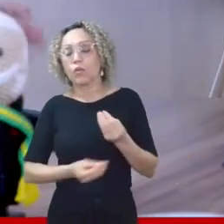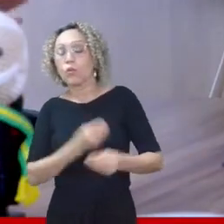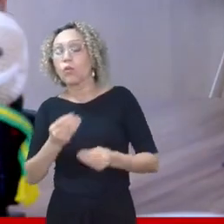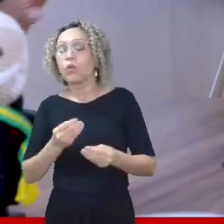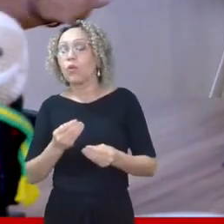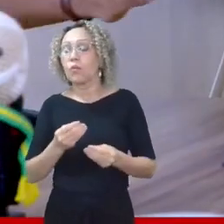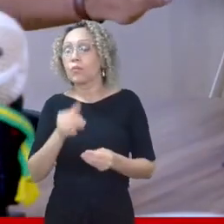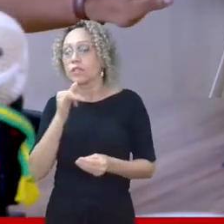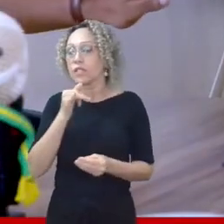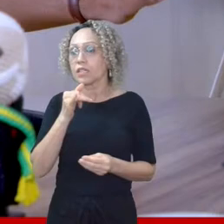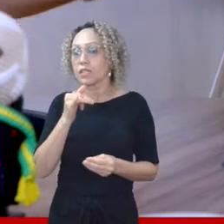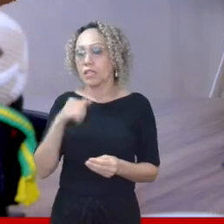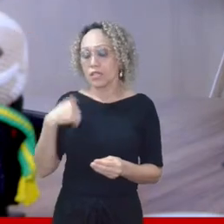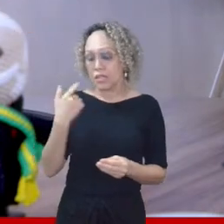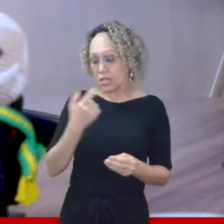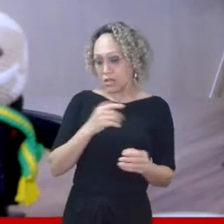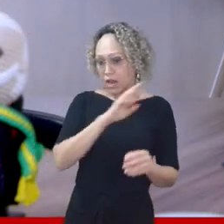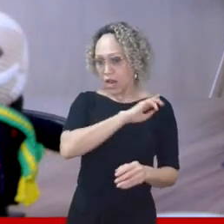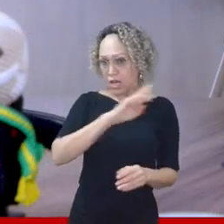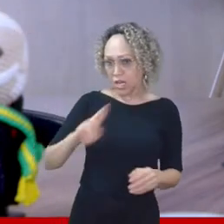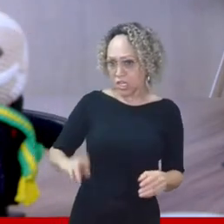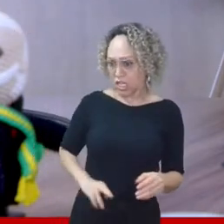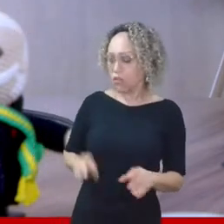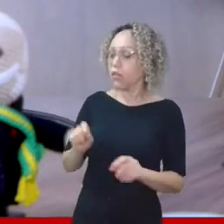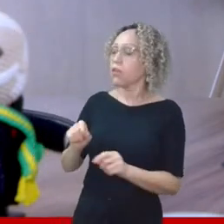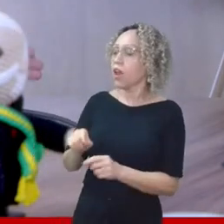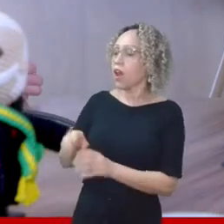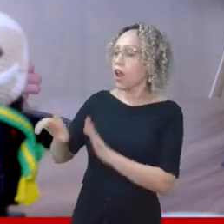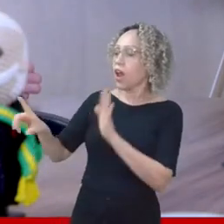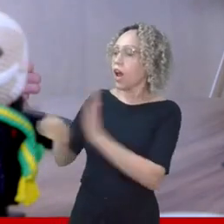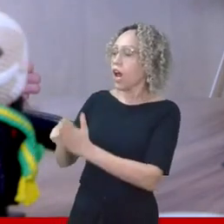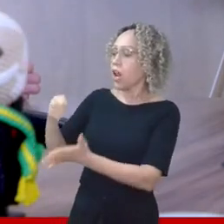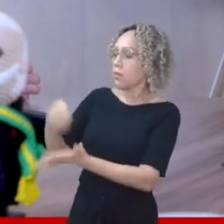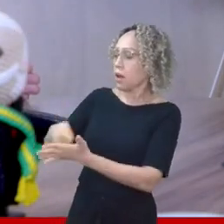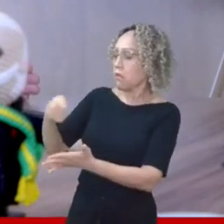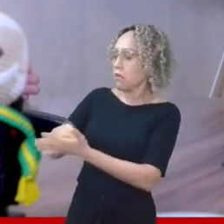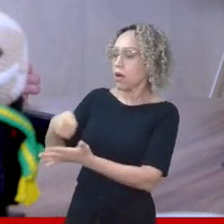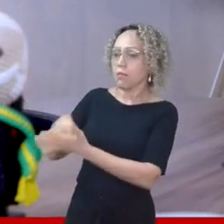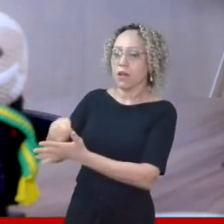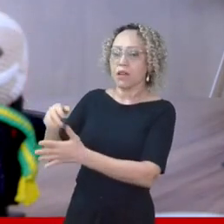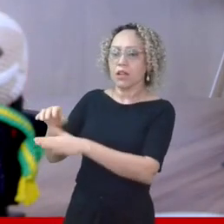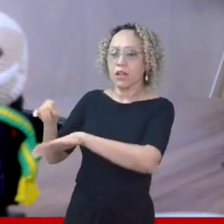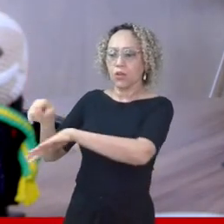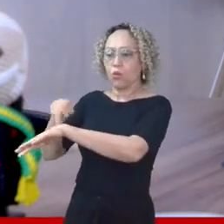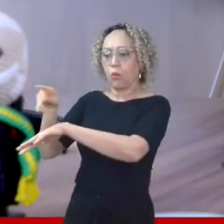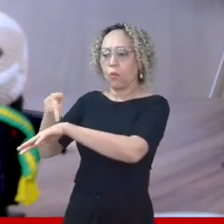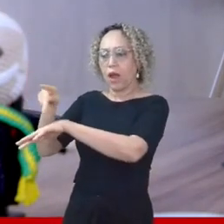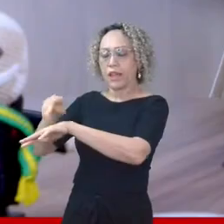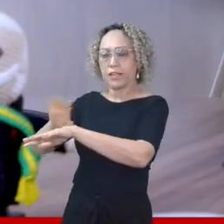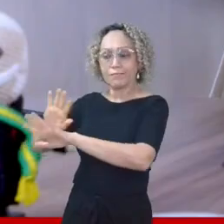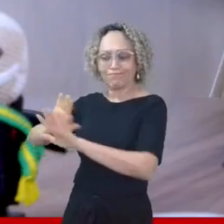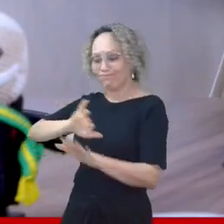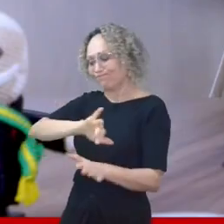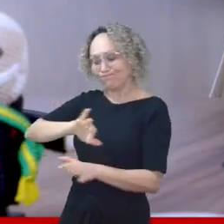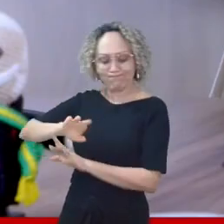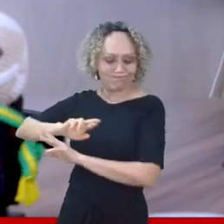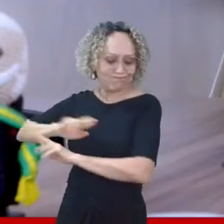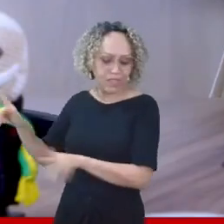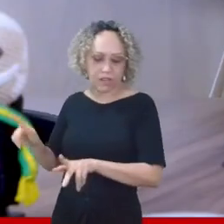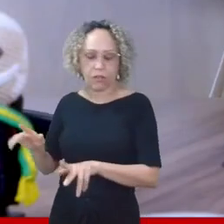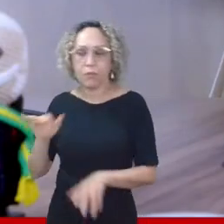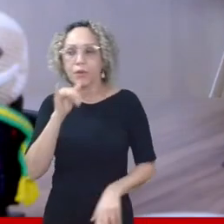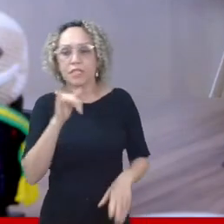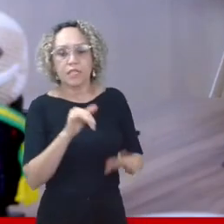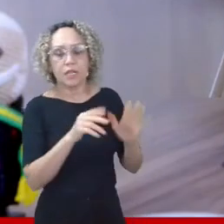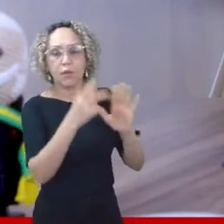leis do Estado. A gente precisa ter a liberdade. Então o Estado laico vem para isso, para proteger essas liberdades dessas pessoas, para que, no caso, se ter a PEC do aborto,